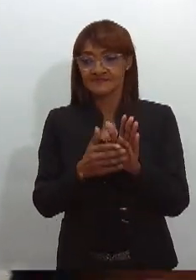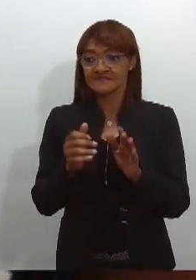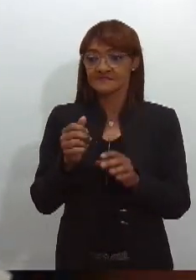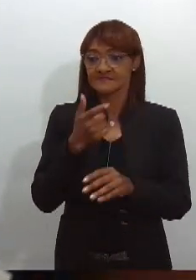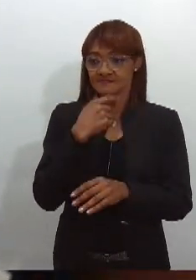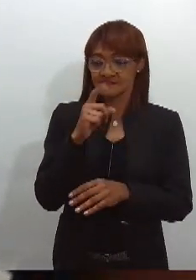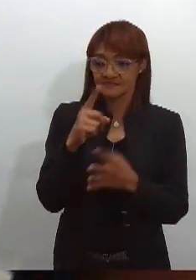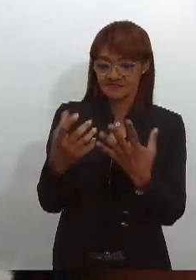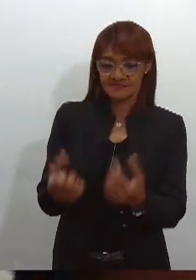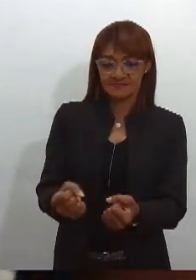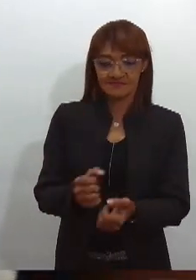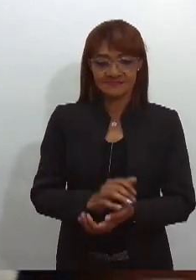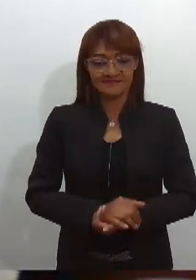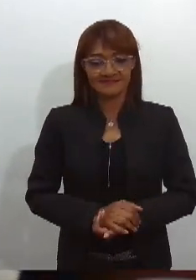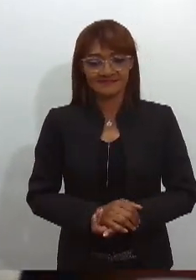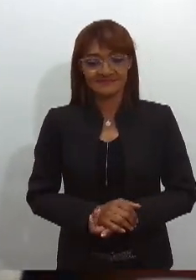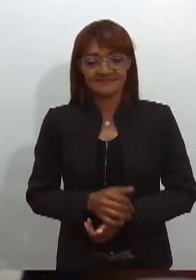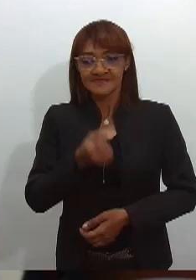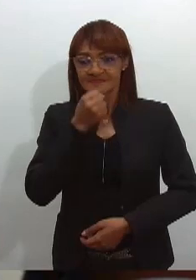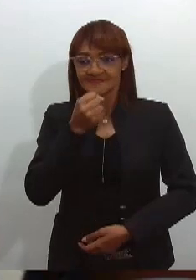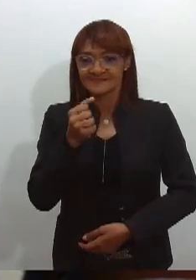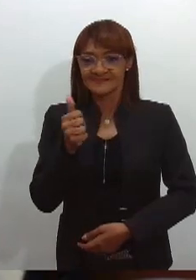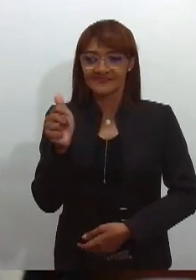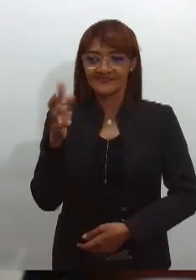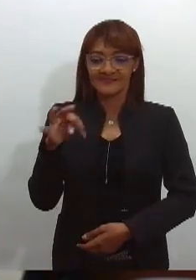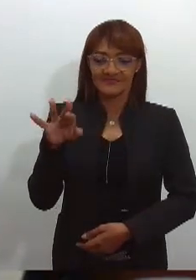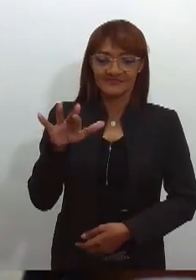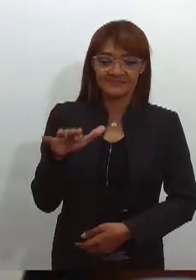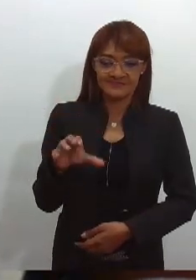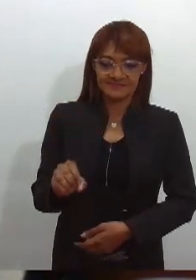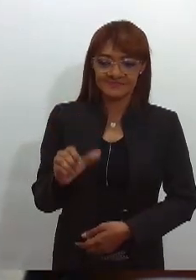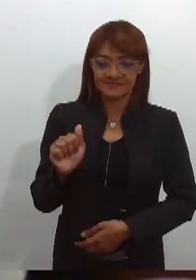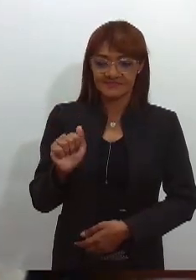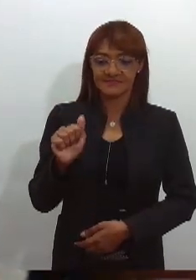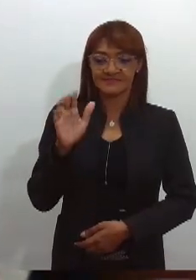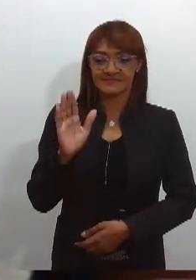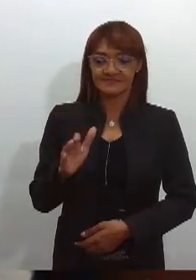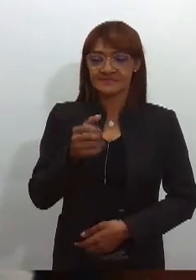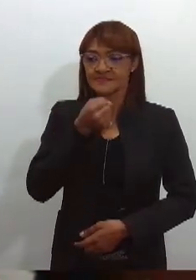Fernanda é uma trabalhadora da imprensa, né? Uma jornalista que